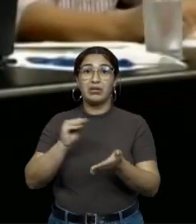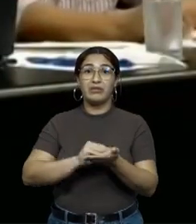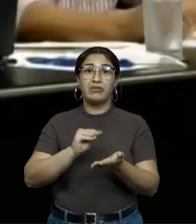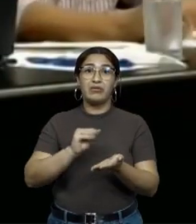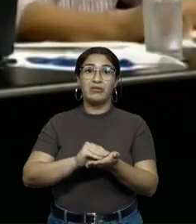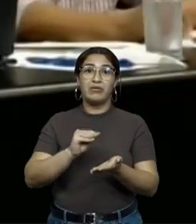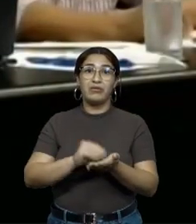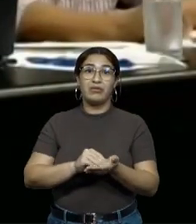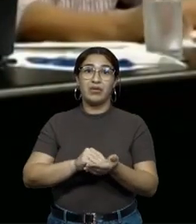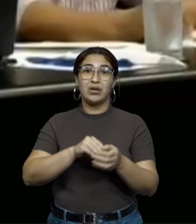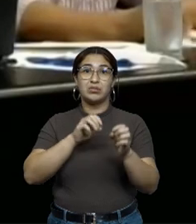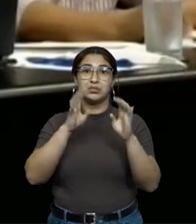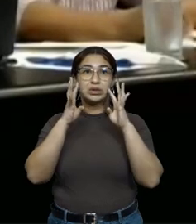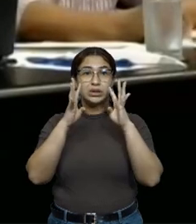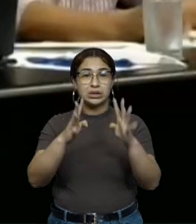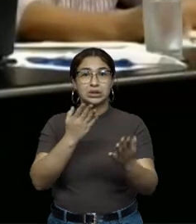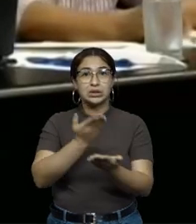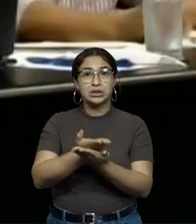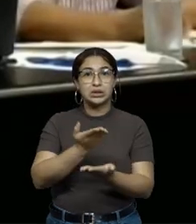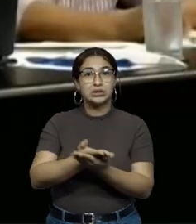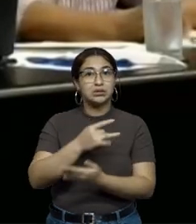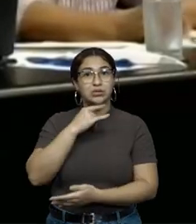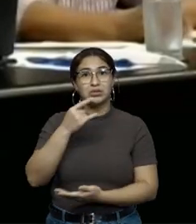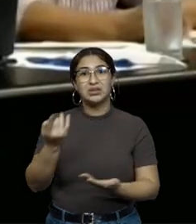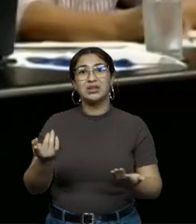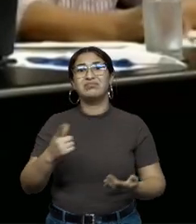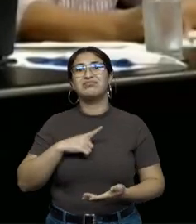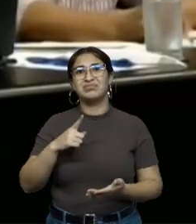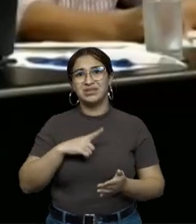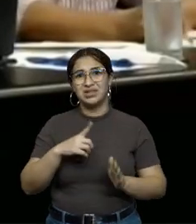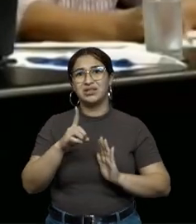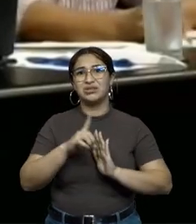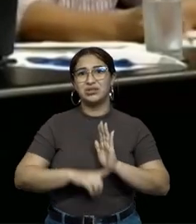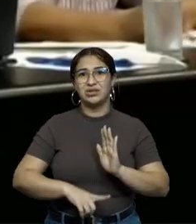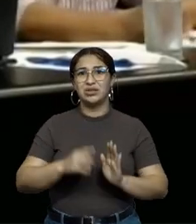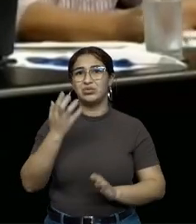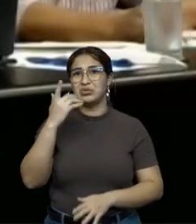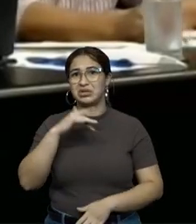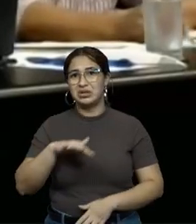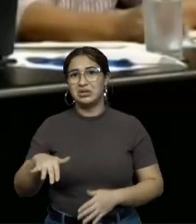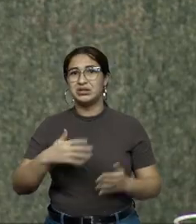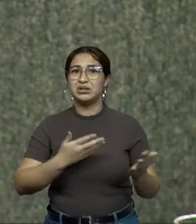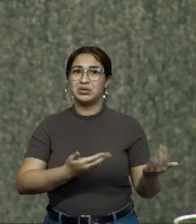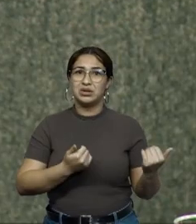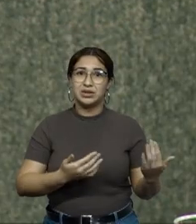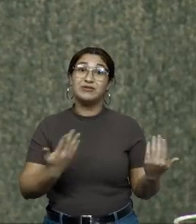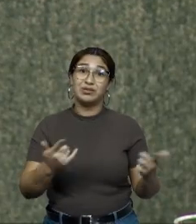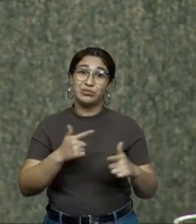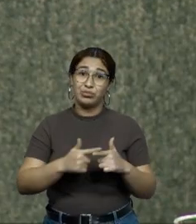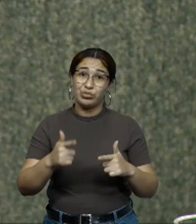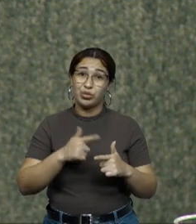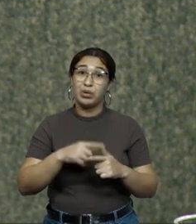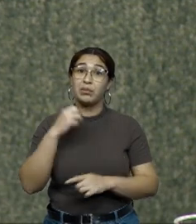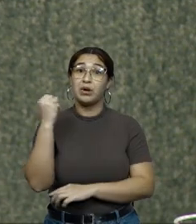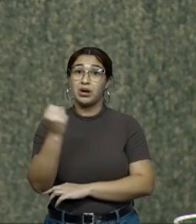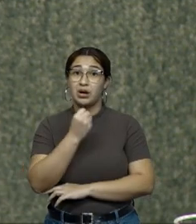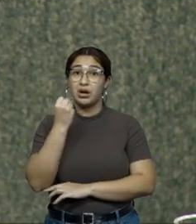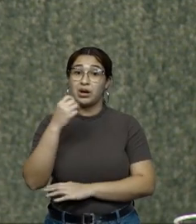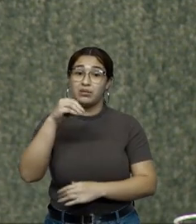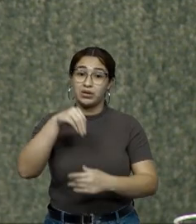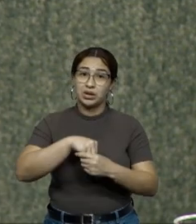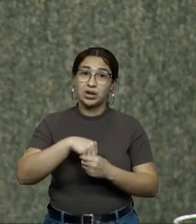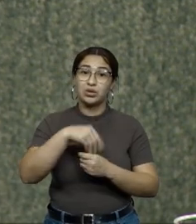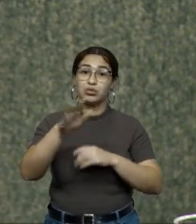o direito da Criança e do Adolescente né então um problema é esse nós temos problemas graves na